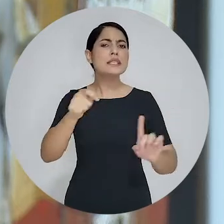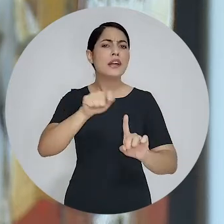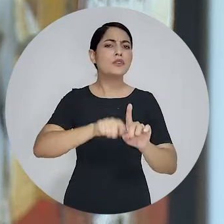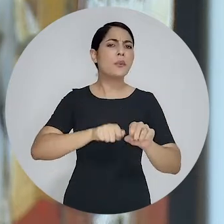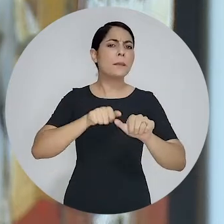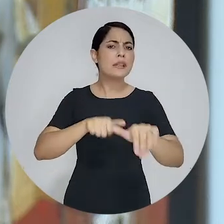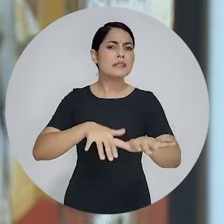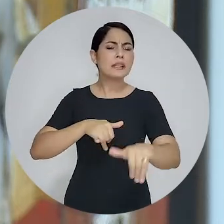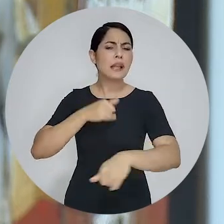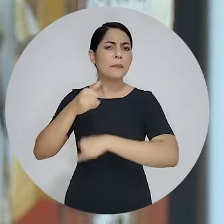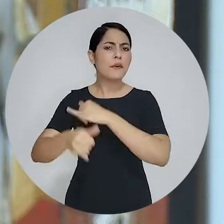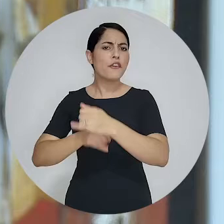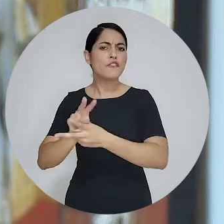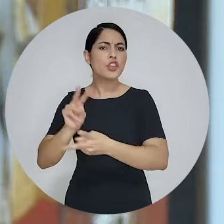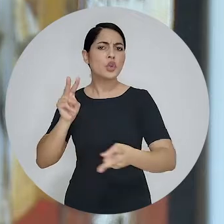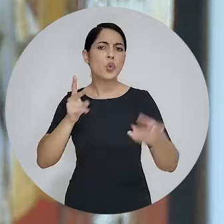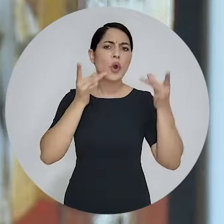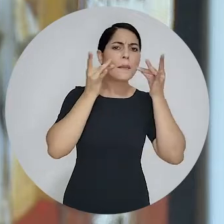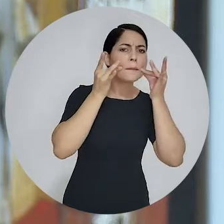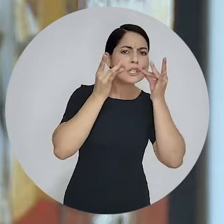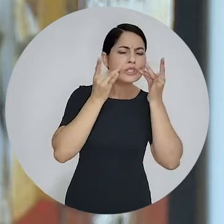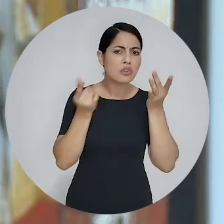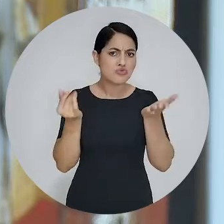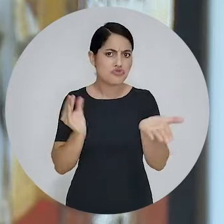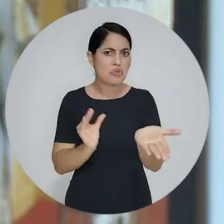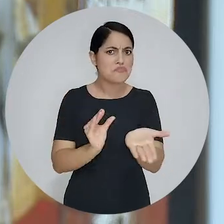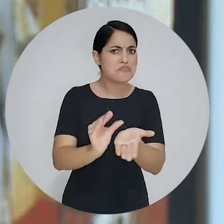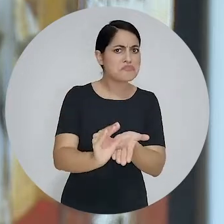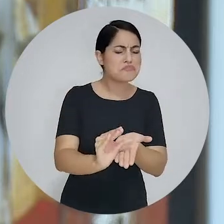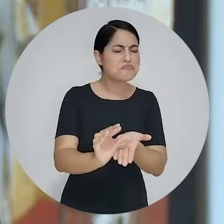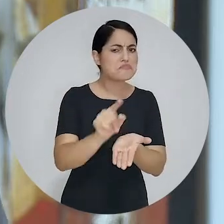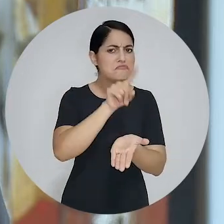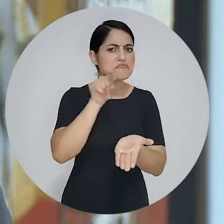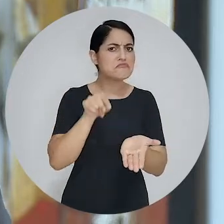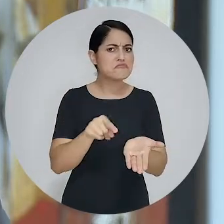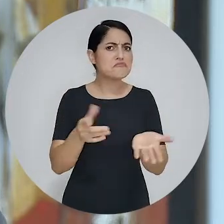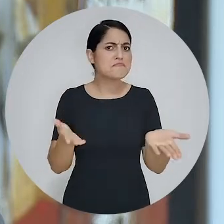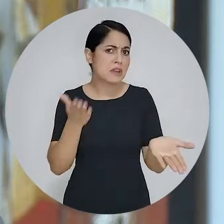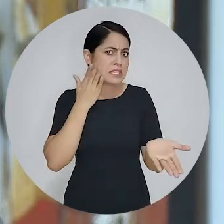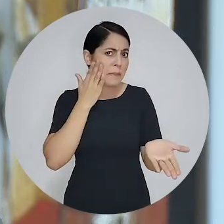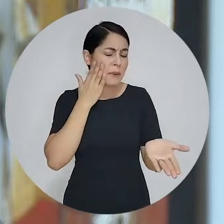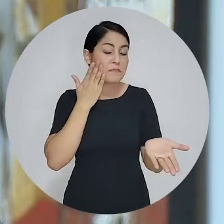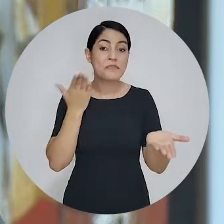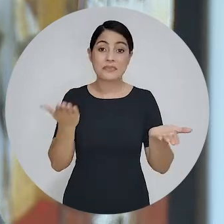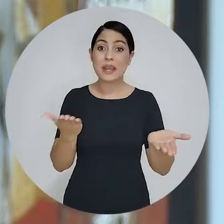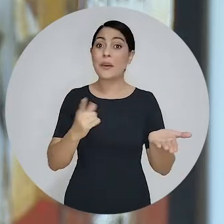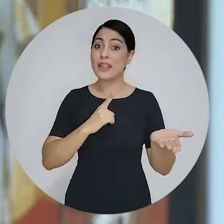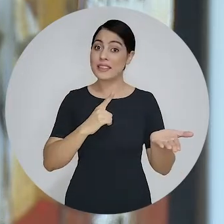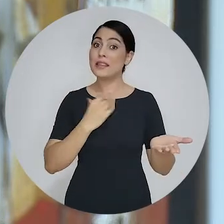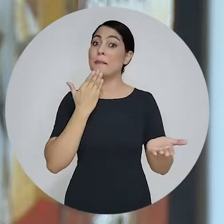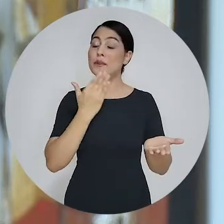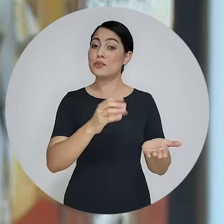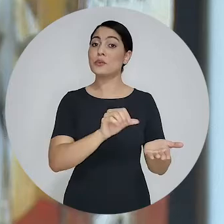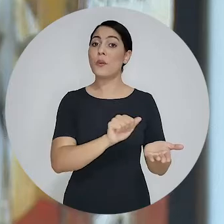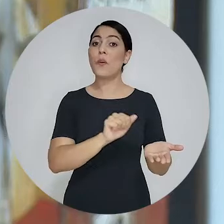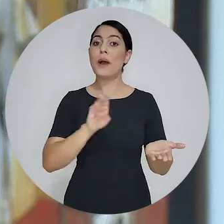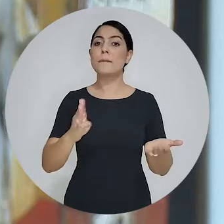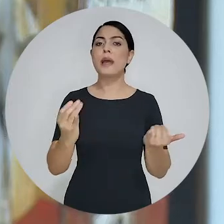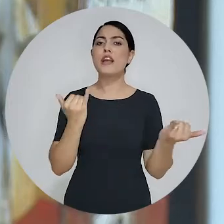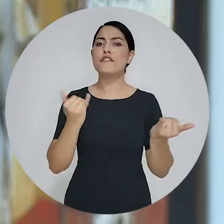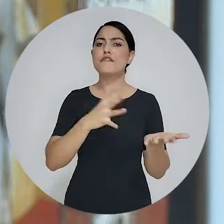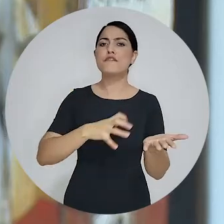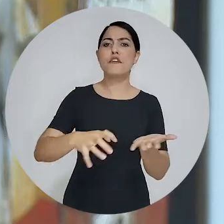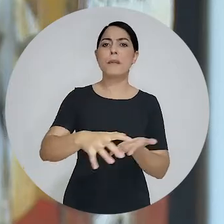realização dos atos presenciais e virtuais no dia 7 de setembro. O pedido da ordem é assinado com base na Lei Geral de